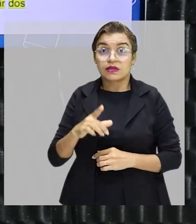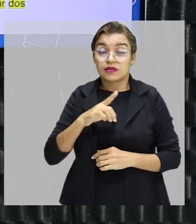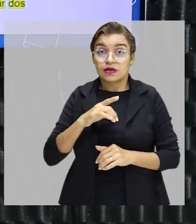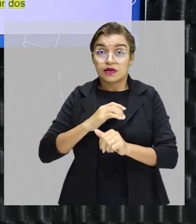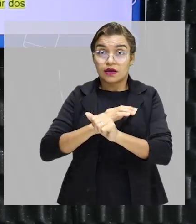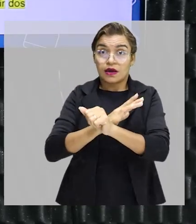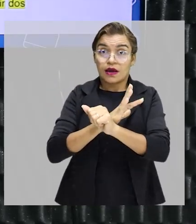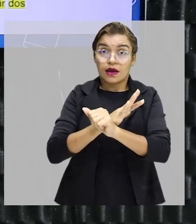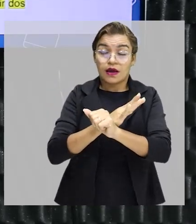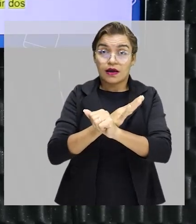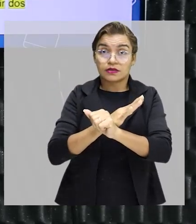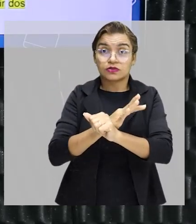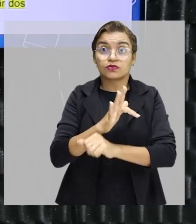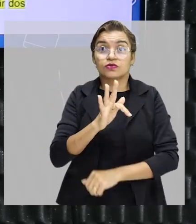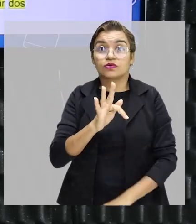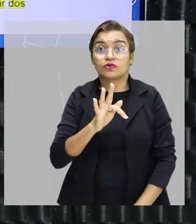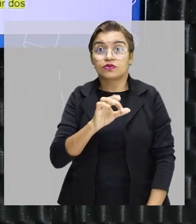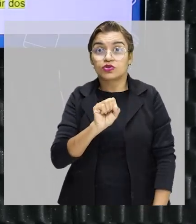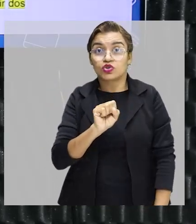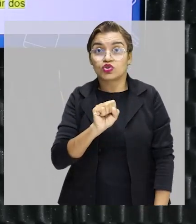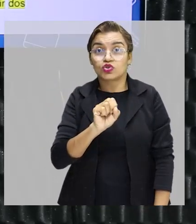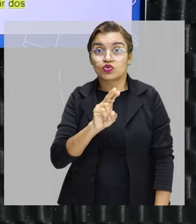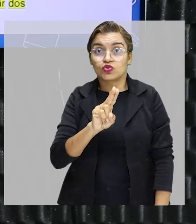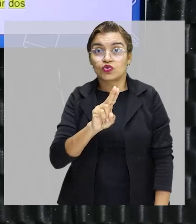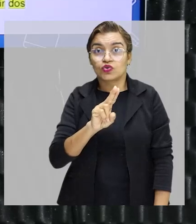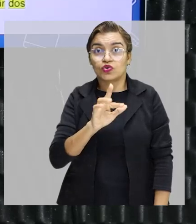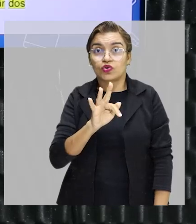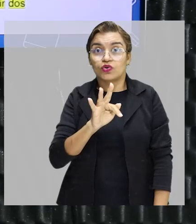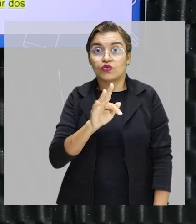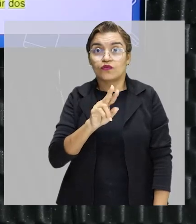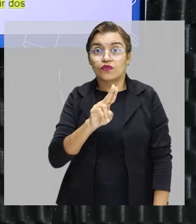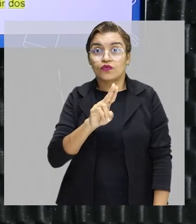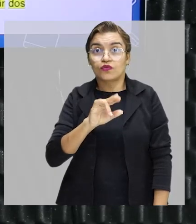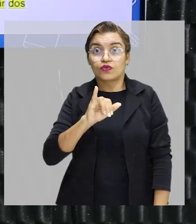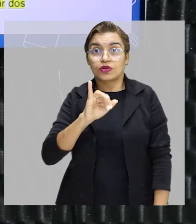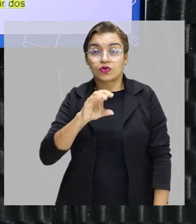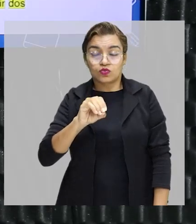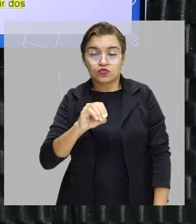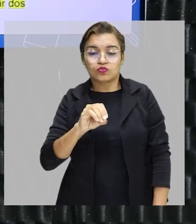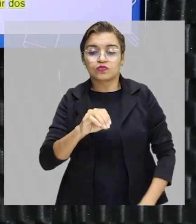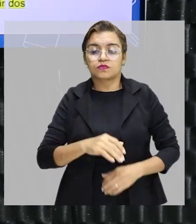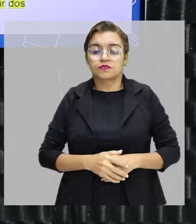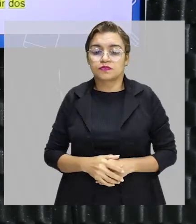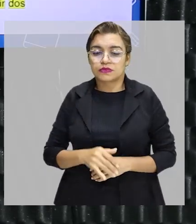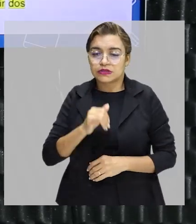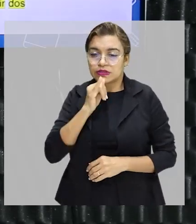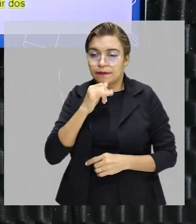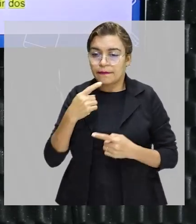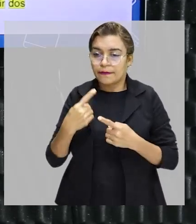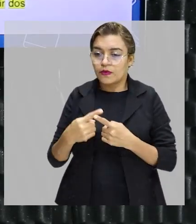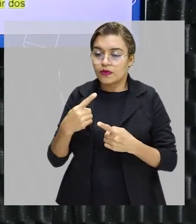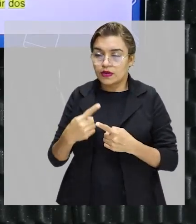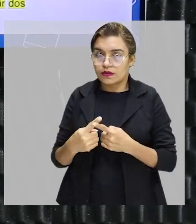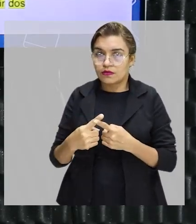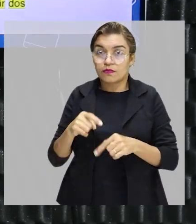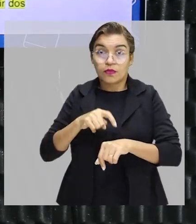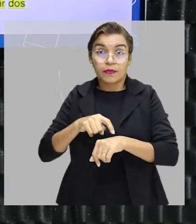ácido sulfúrico no riacho, a partir dos óxidos de enxofre liberados na combustão.